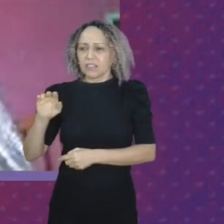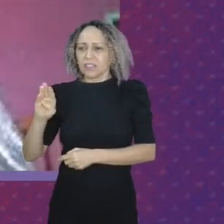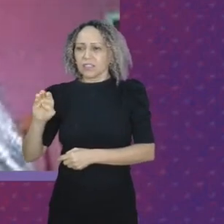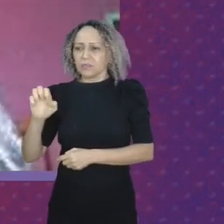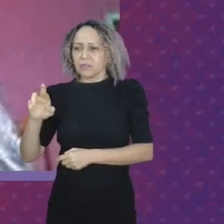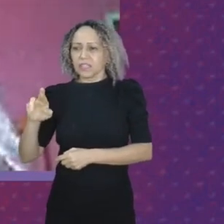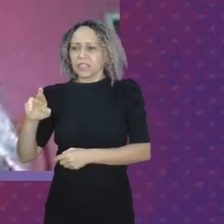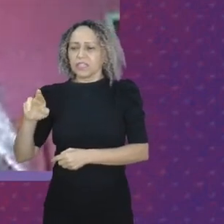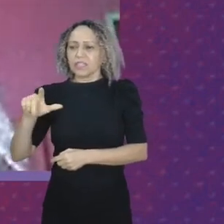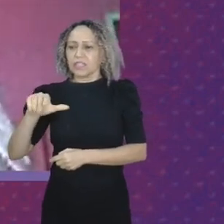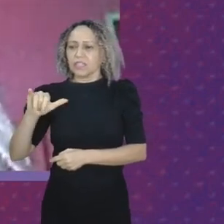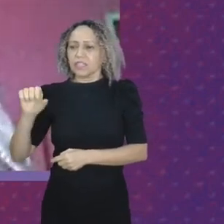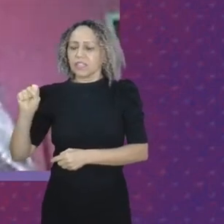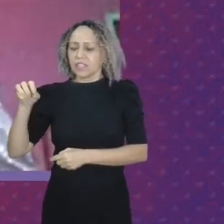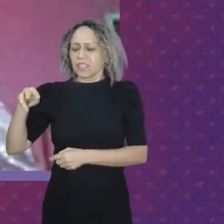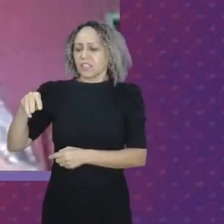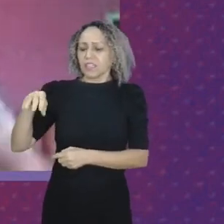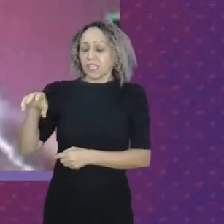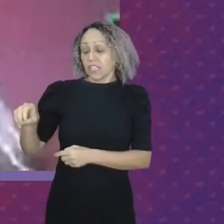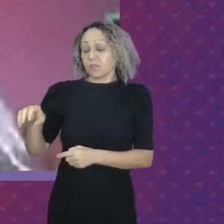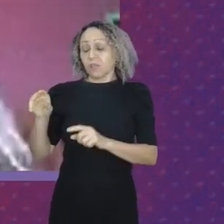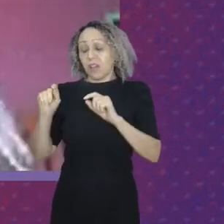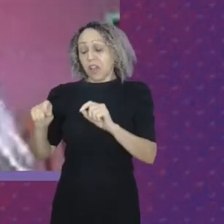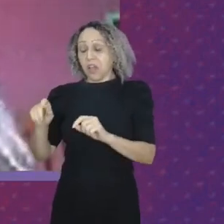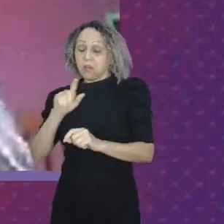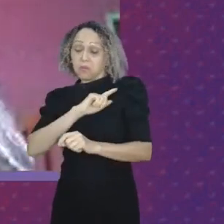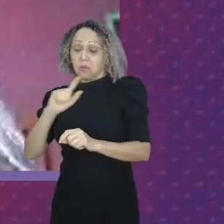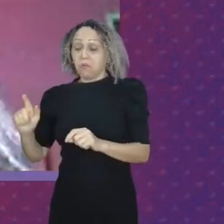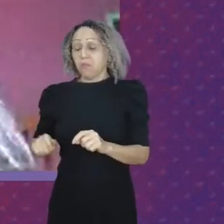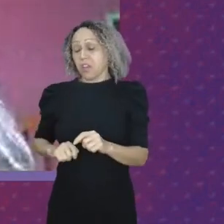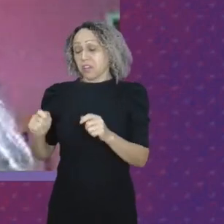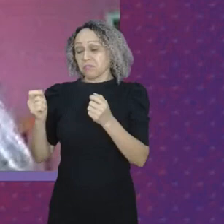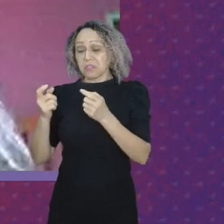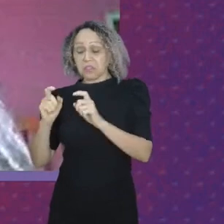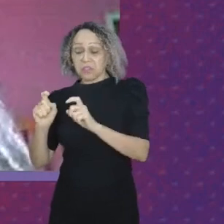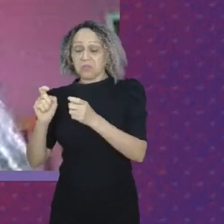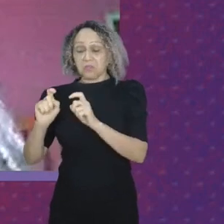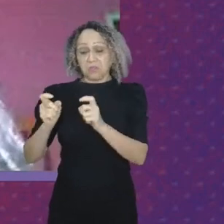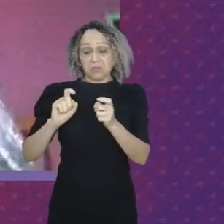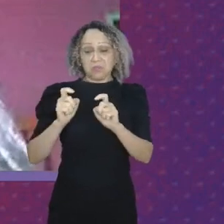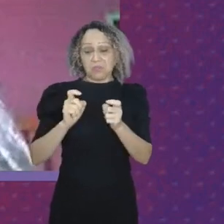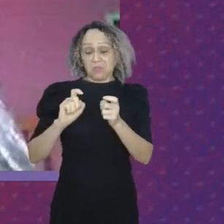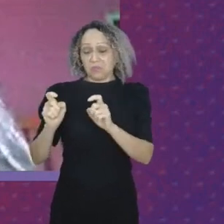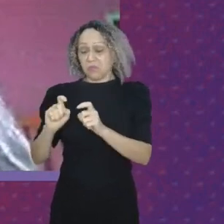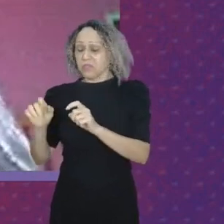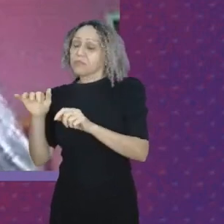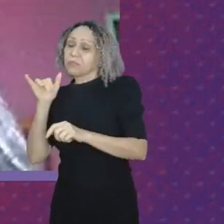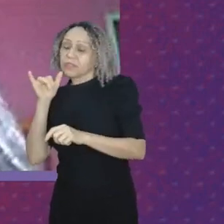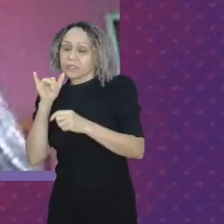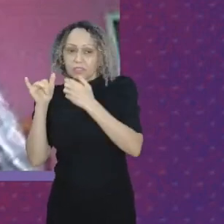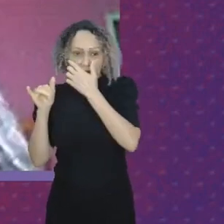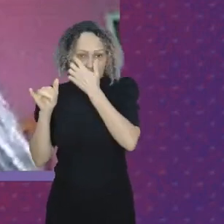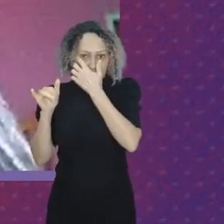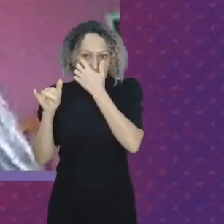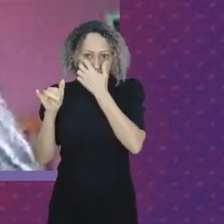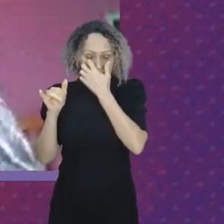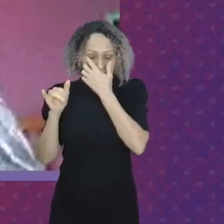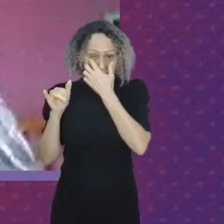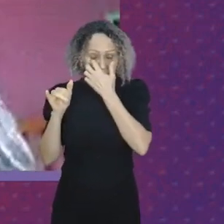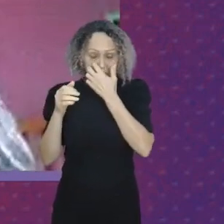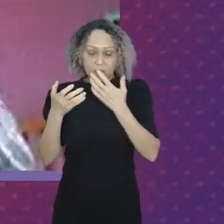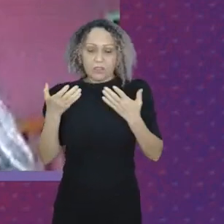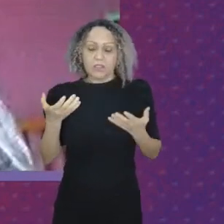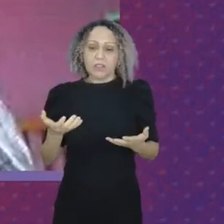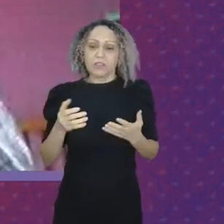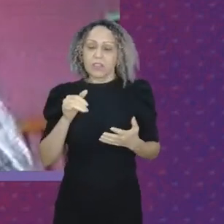da vida, de todas as dimensões da vida. Então, se eu quero acessar um serviço de saúde, esse serviço pode